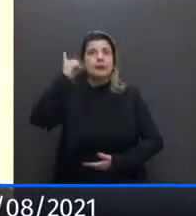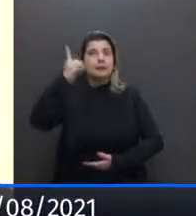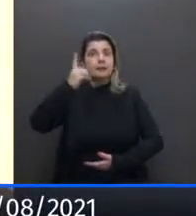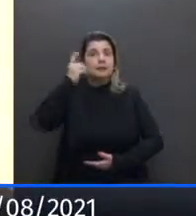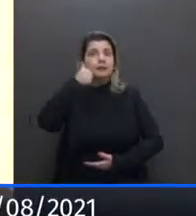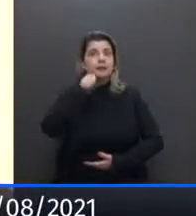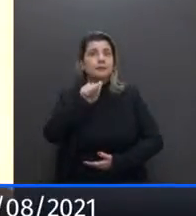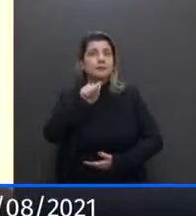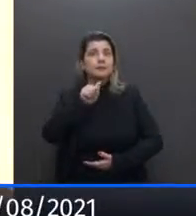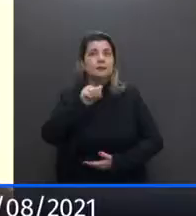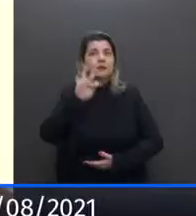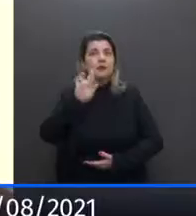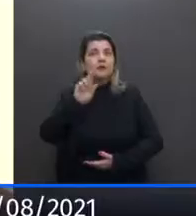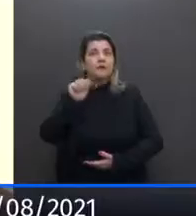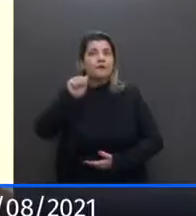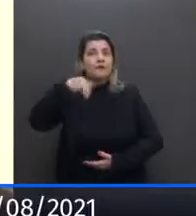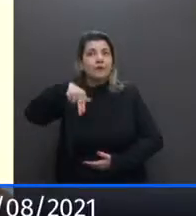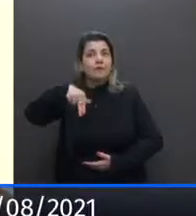Deputada Fran Somense.